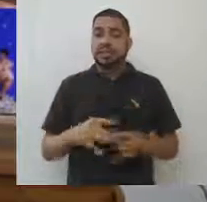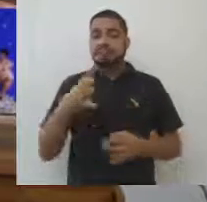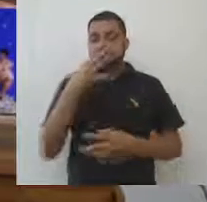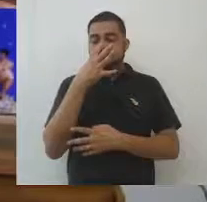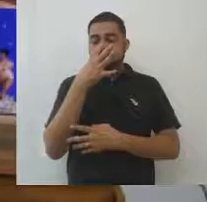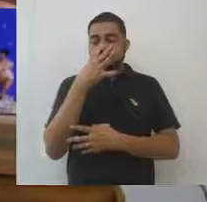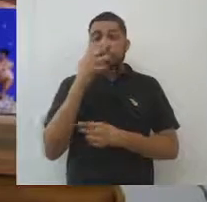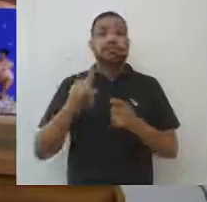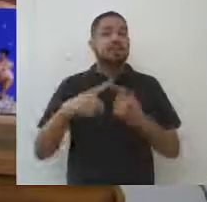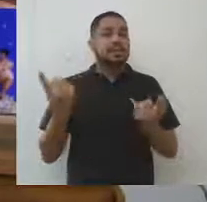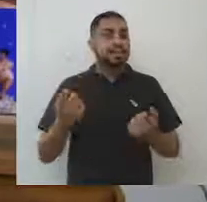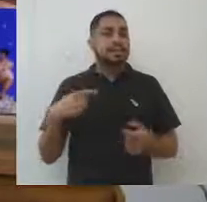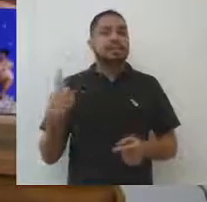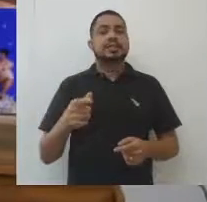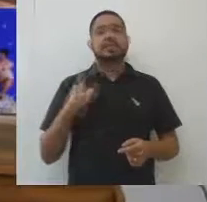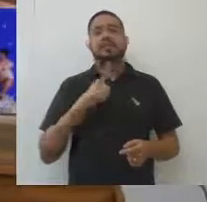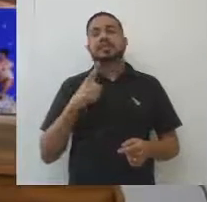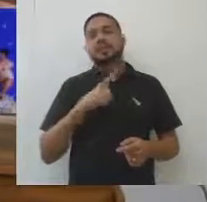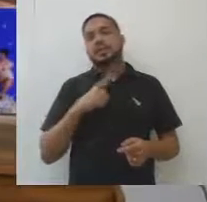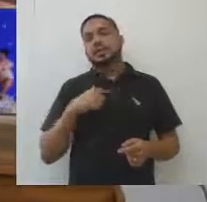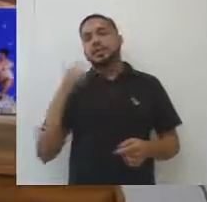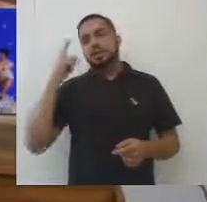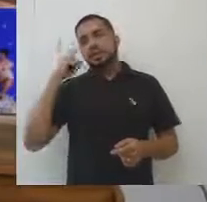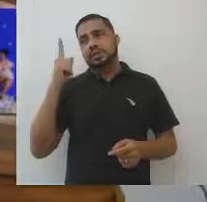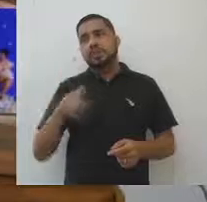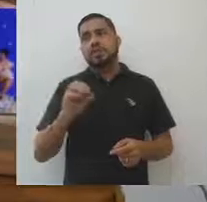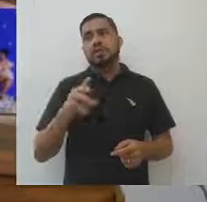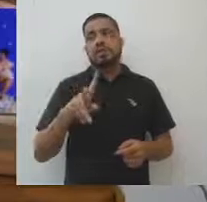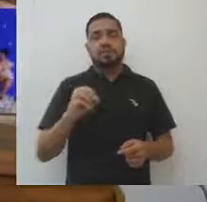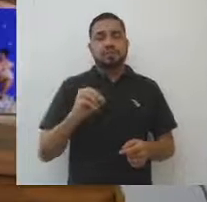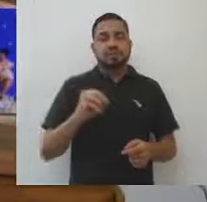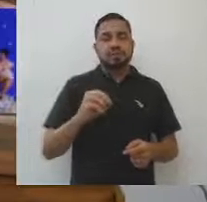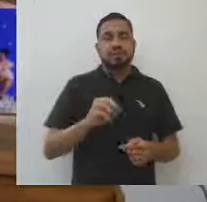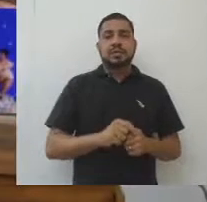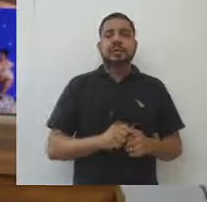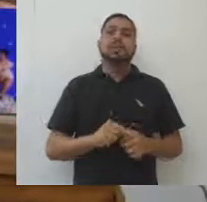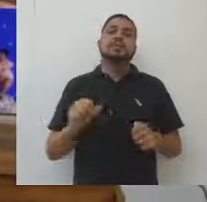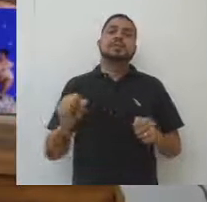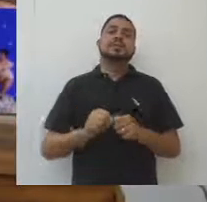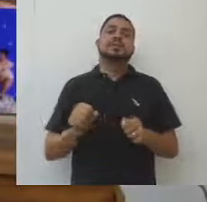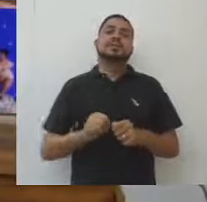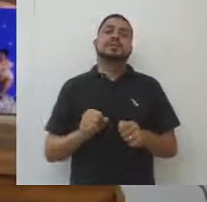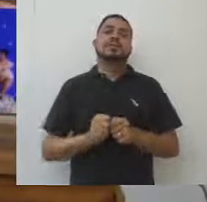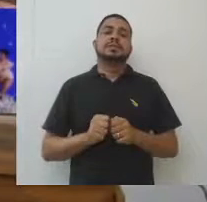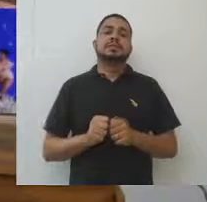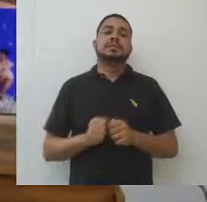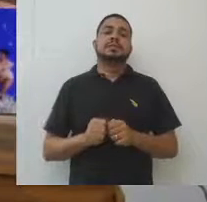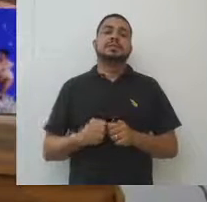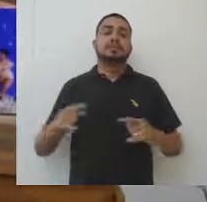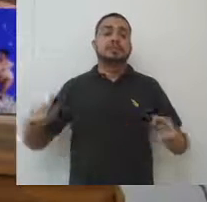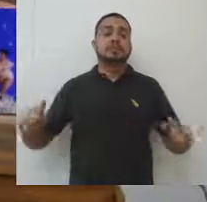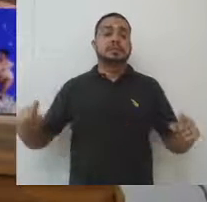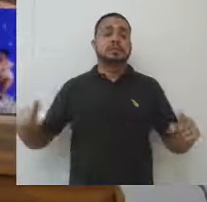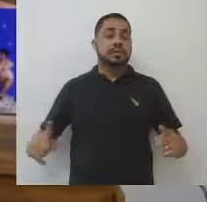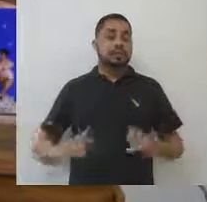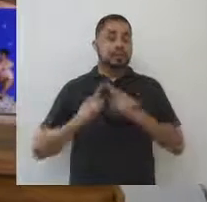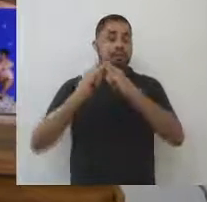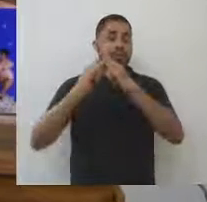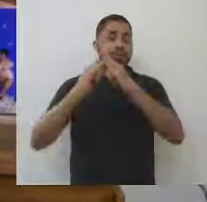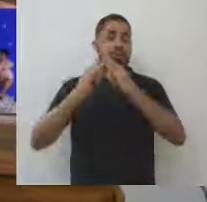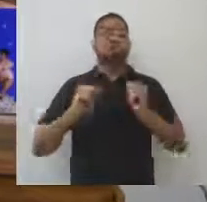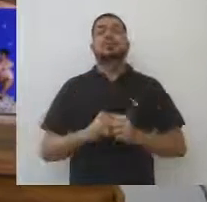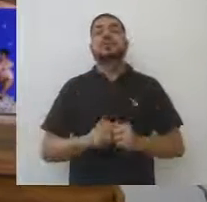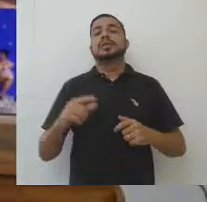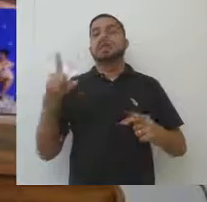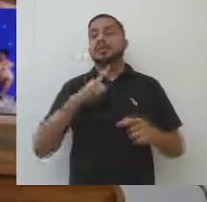assistir. Mas vamos lá, a gente tem, eu acho que é Ovo, esse daqui que ela fez pro circo, não é isso?